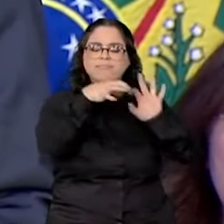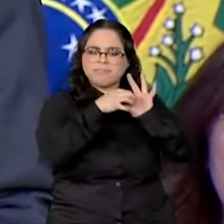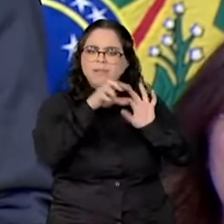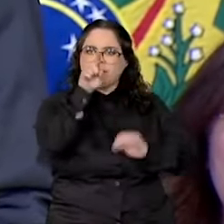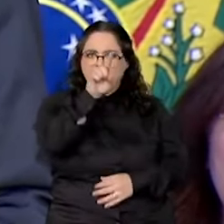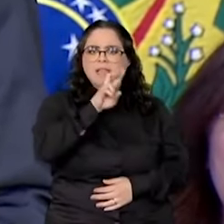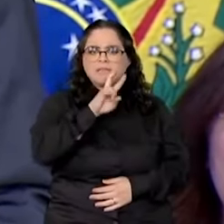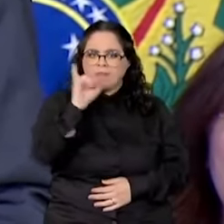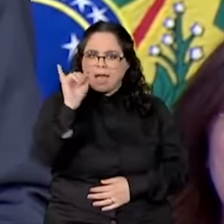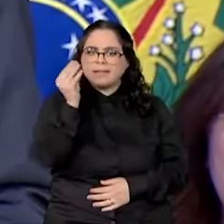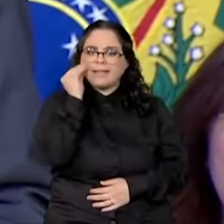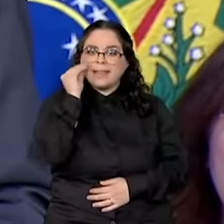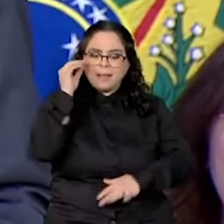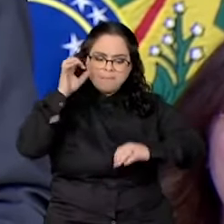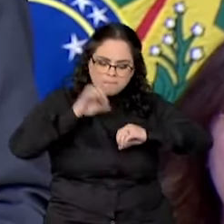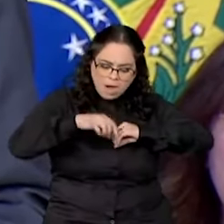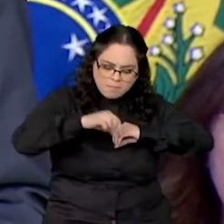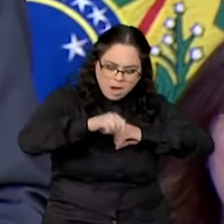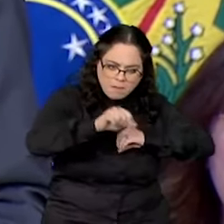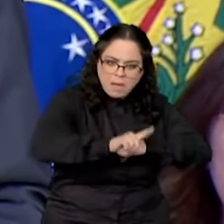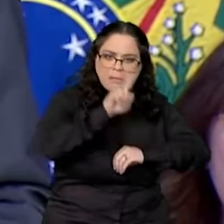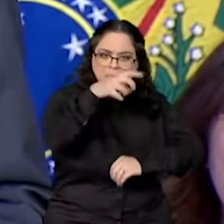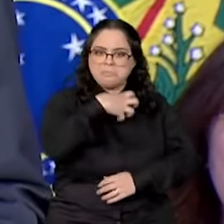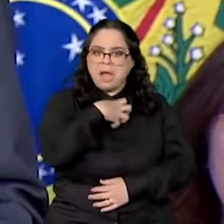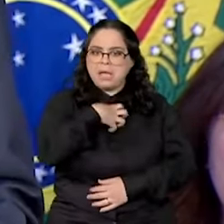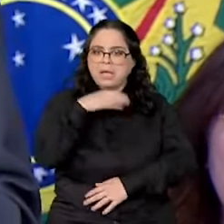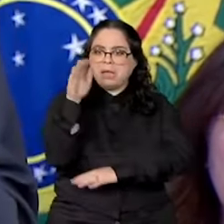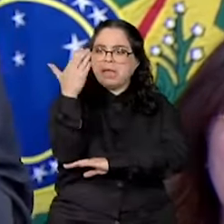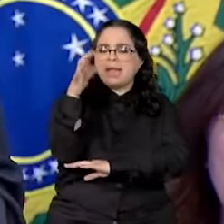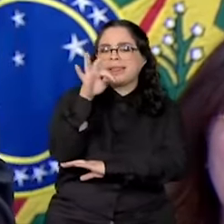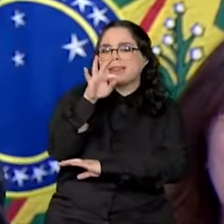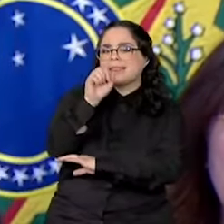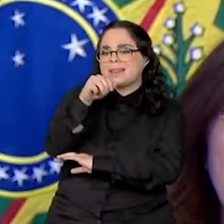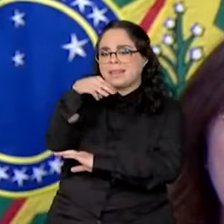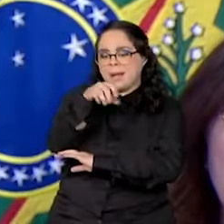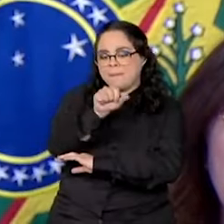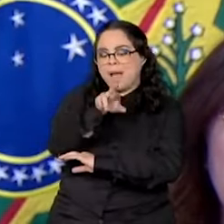vai tentar plantar tâmara na Bahia em escala,